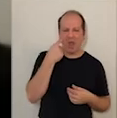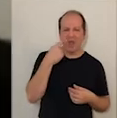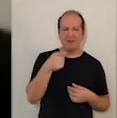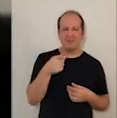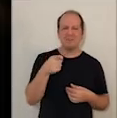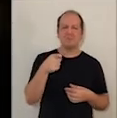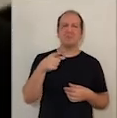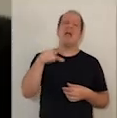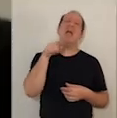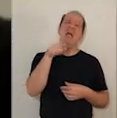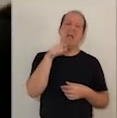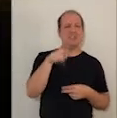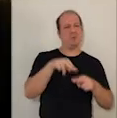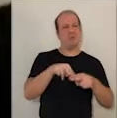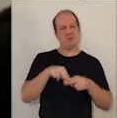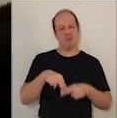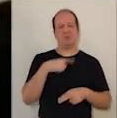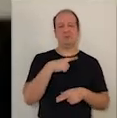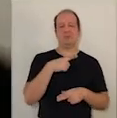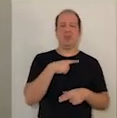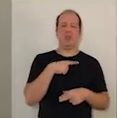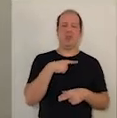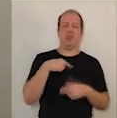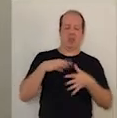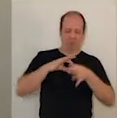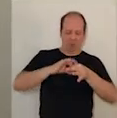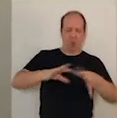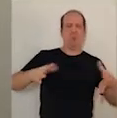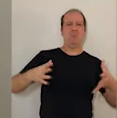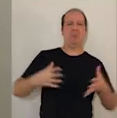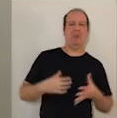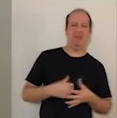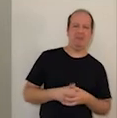Essa, porventura, a imagem da volúpia?